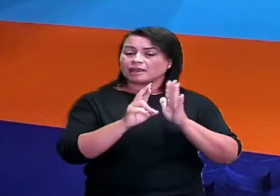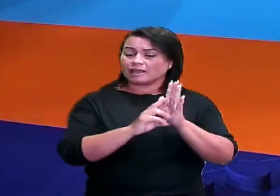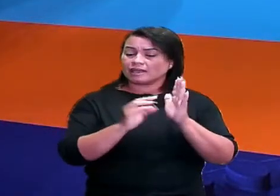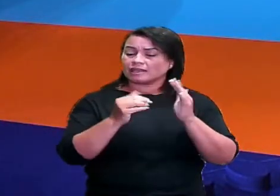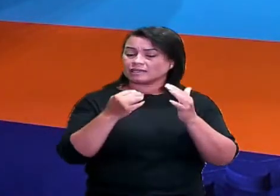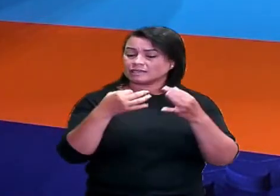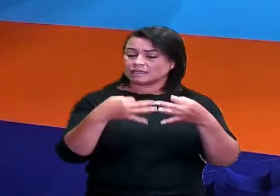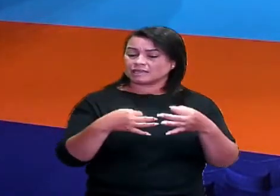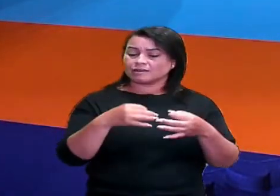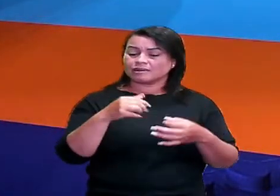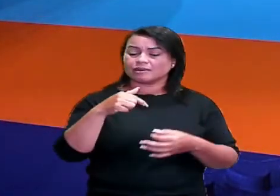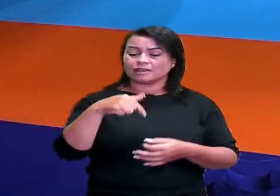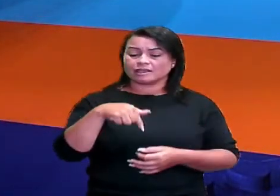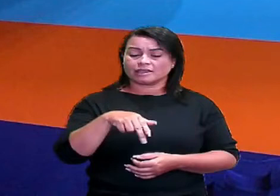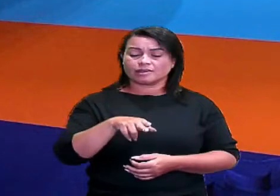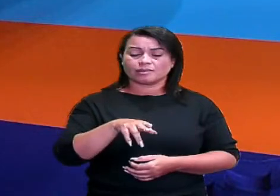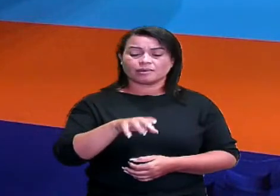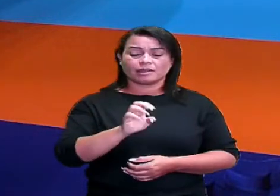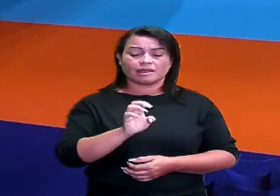ser que.